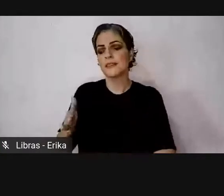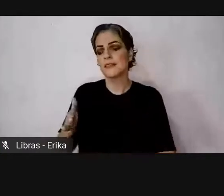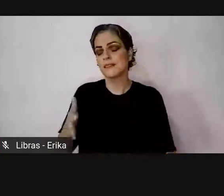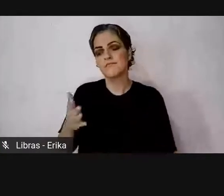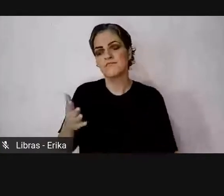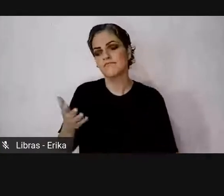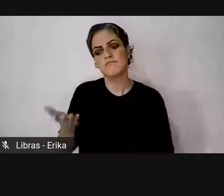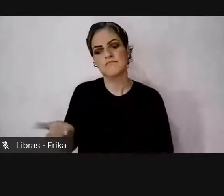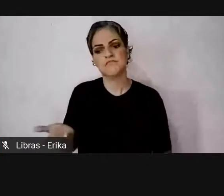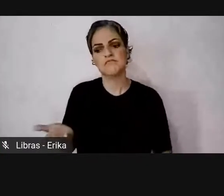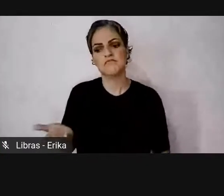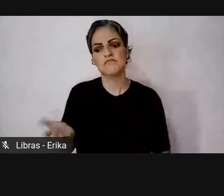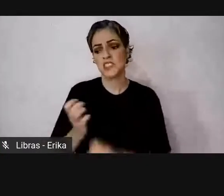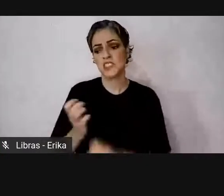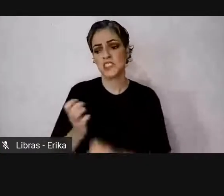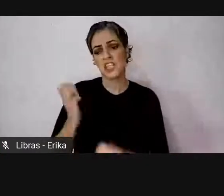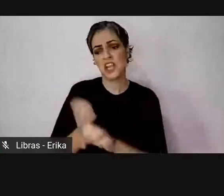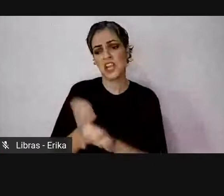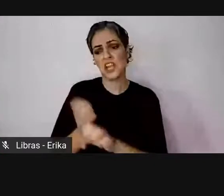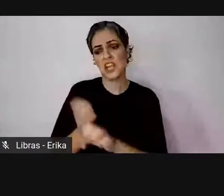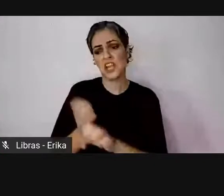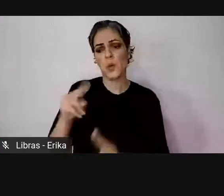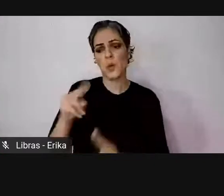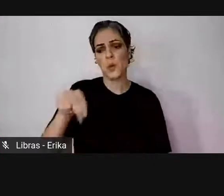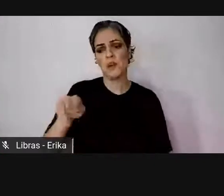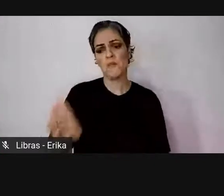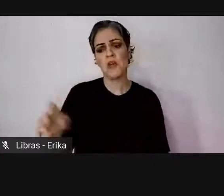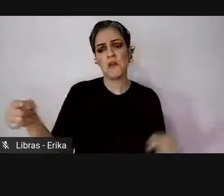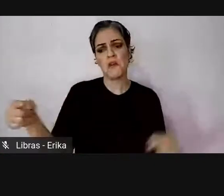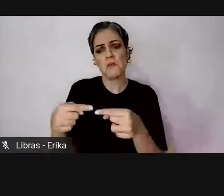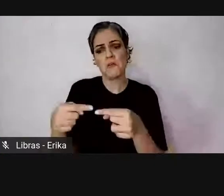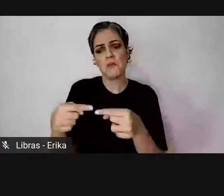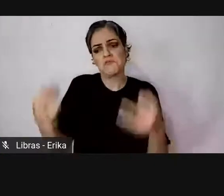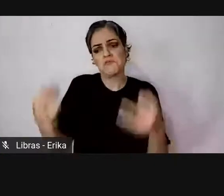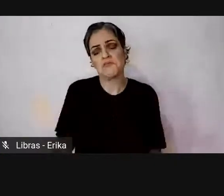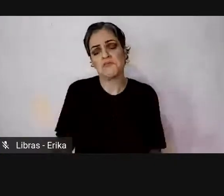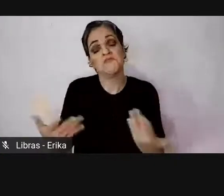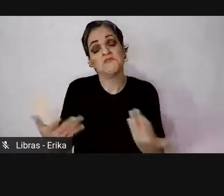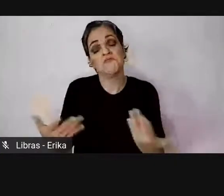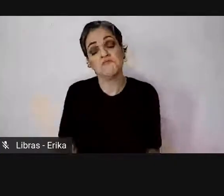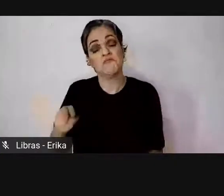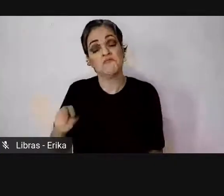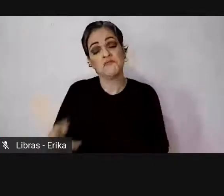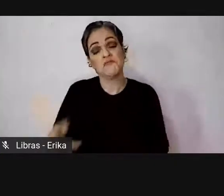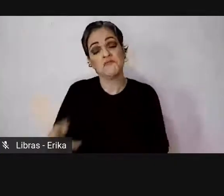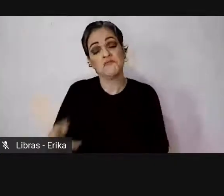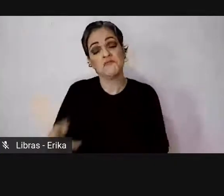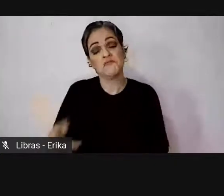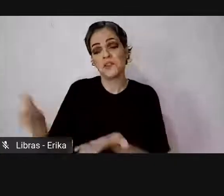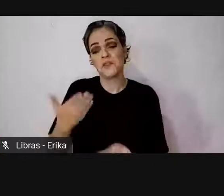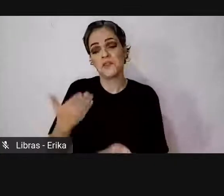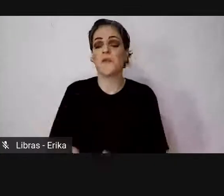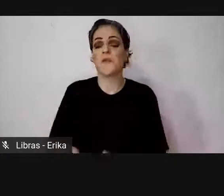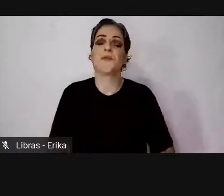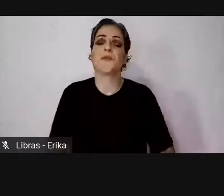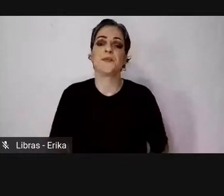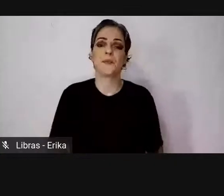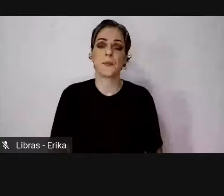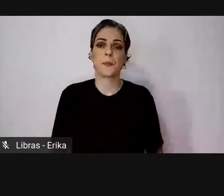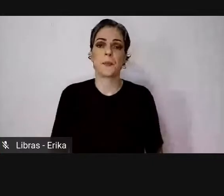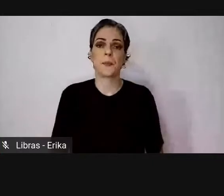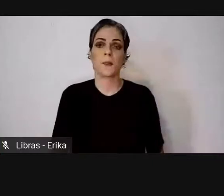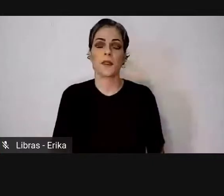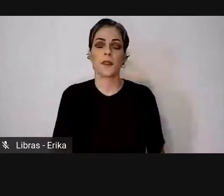na UNB fazia sentido. E realmente eu comecei lá, né, na área de processamento de sinais e a área de inteligência